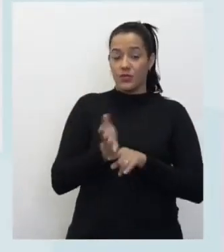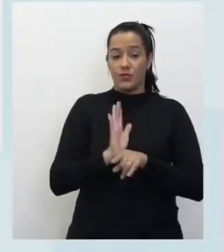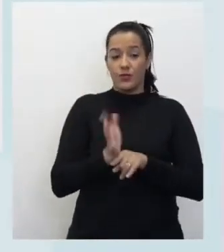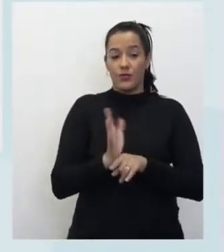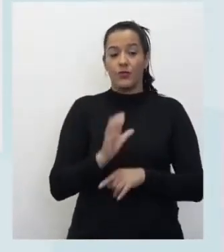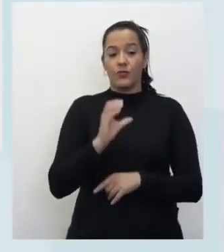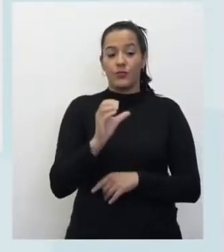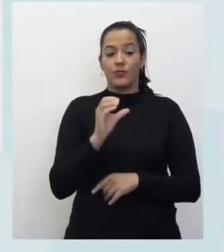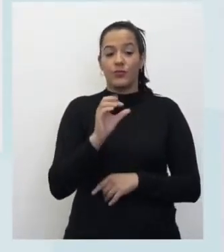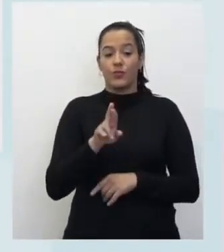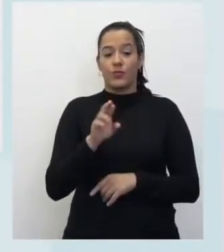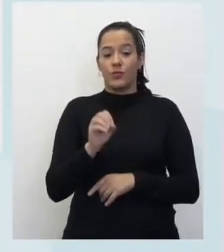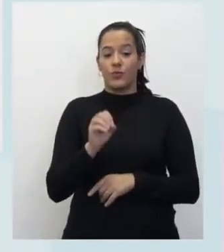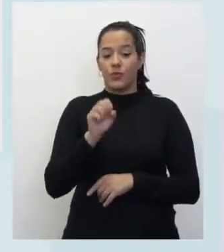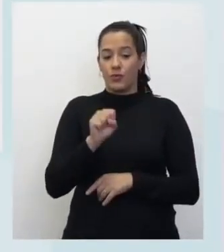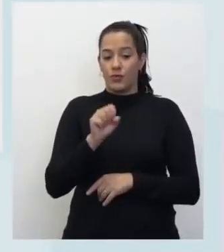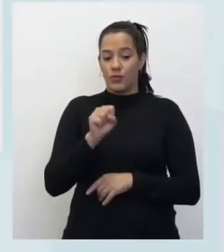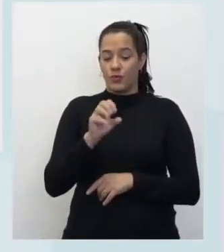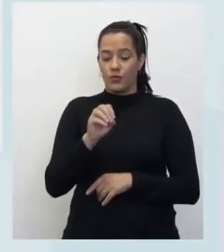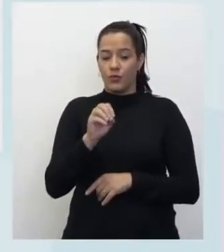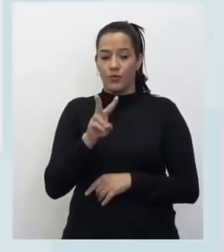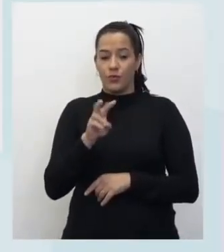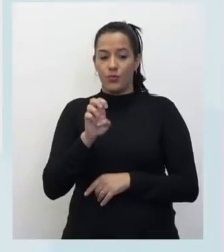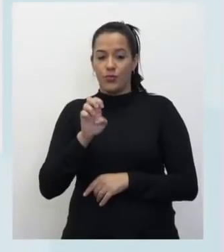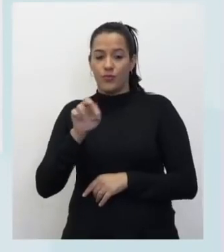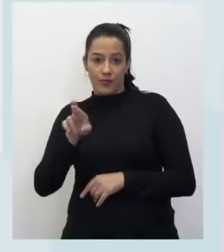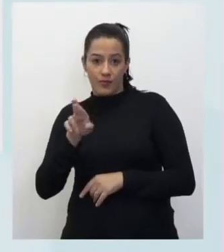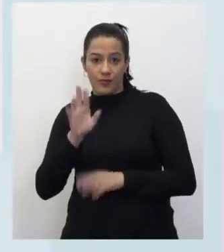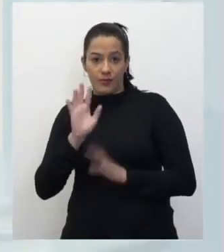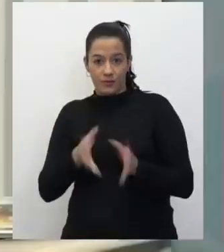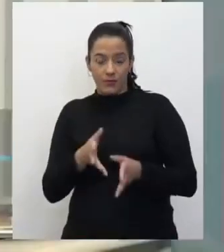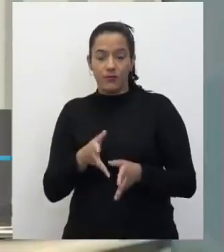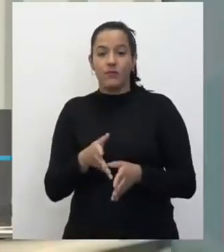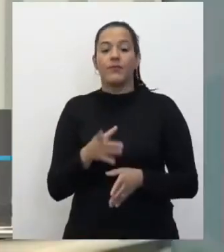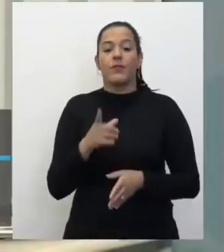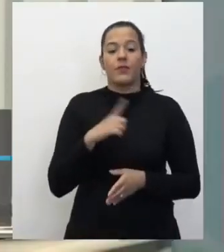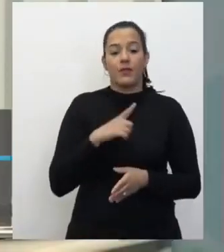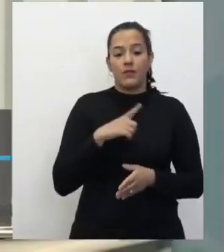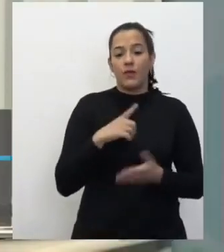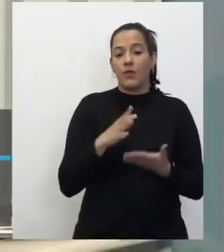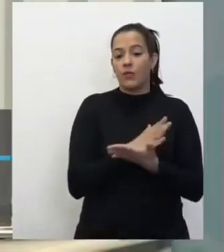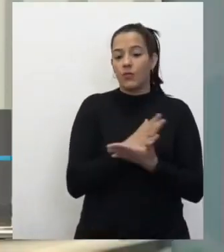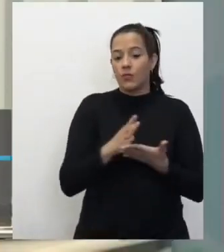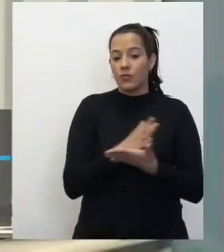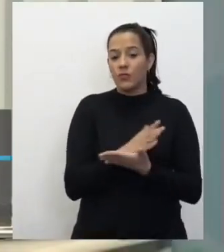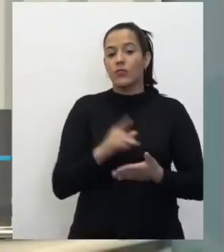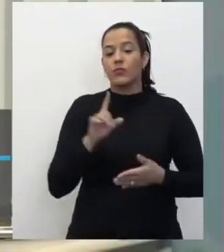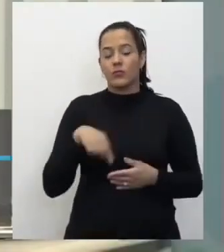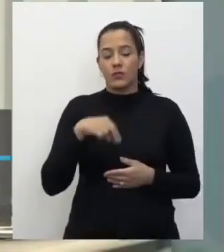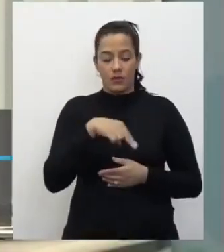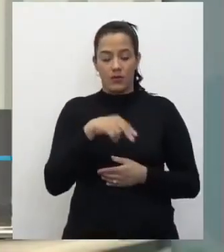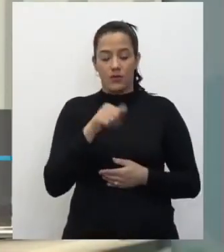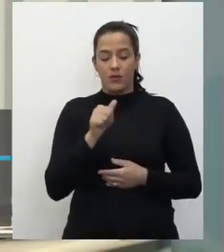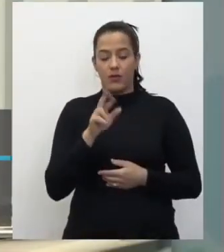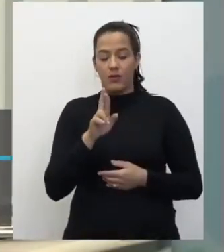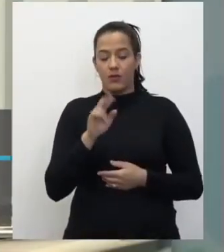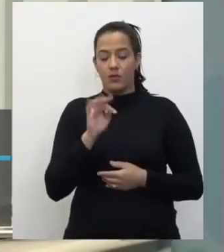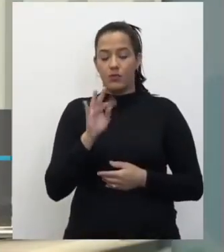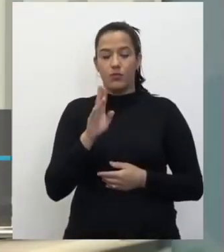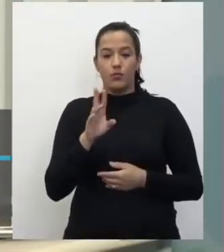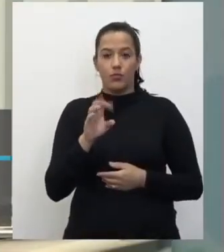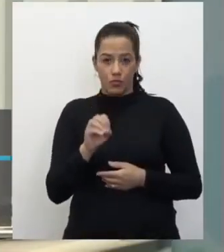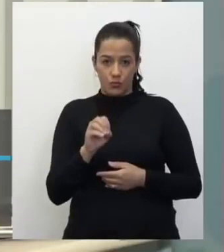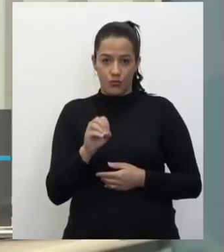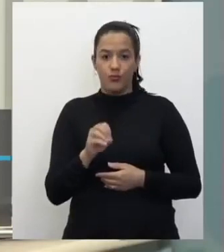gente, vocês lembram aí? Ah, já tem gente lembrando do Naruto, falando dos animes, mas eu quero saber se vocês viram filmes em que